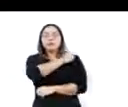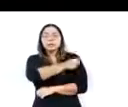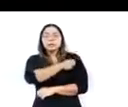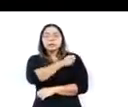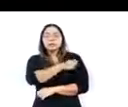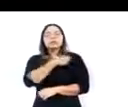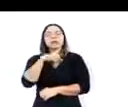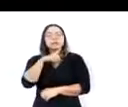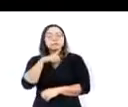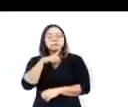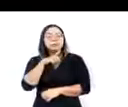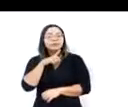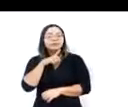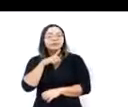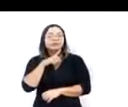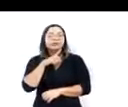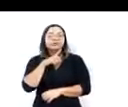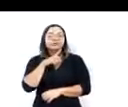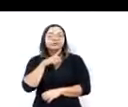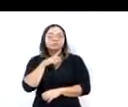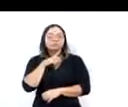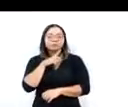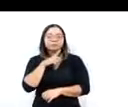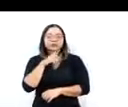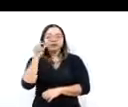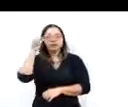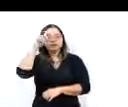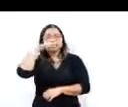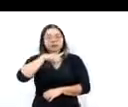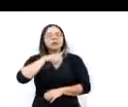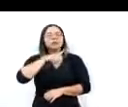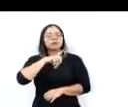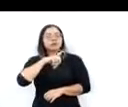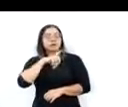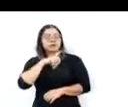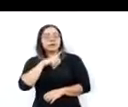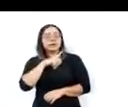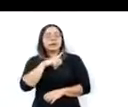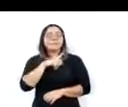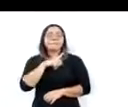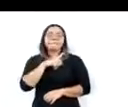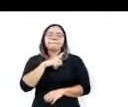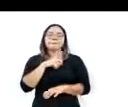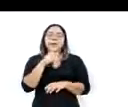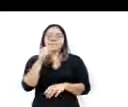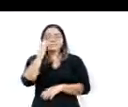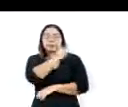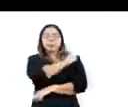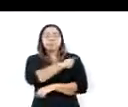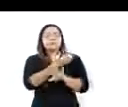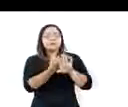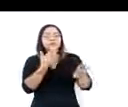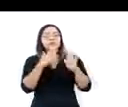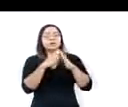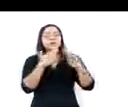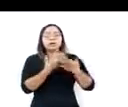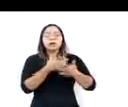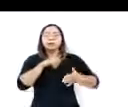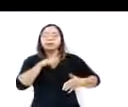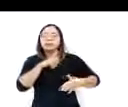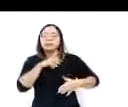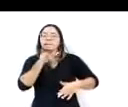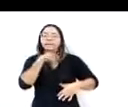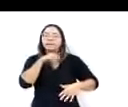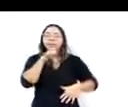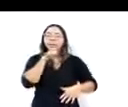não é, Malete? Porque eles têm pais que nunca procuraram a rede pública para matricular seus filhos, porque eles acham que